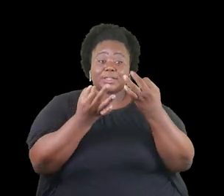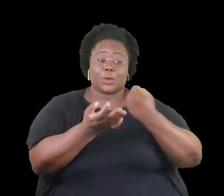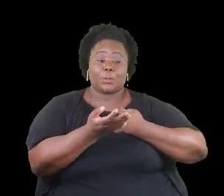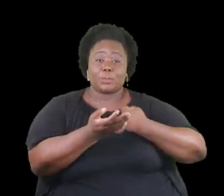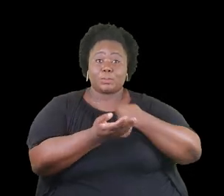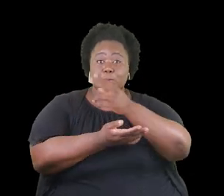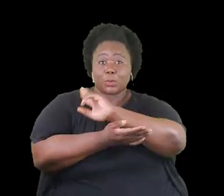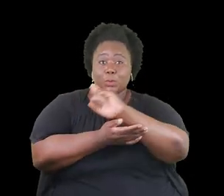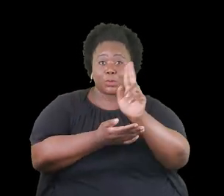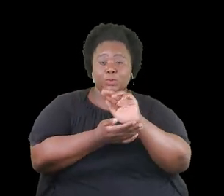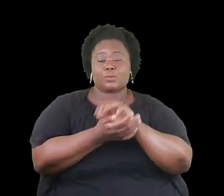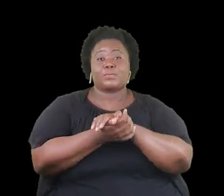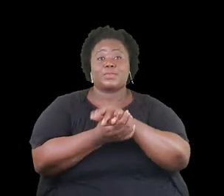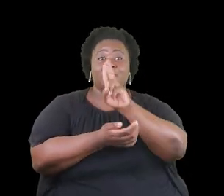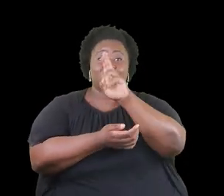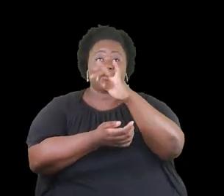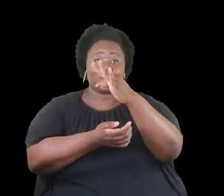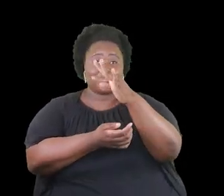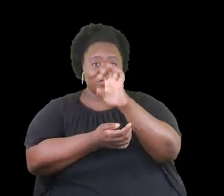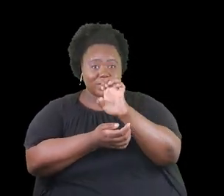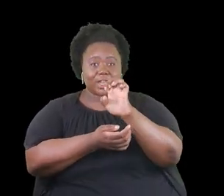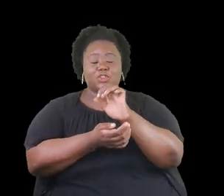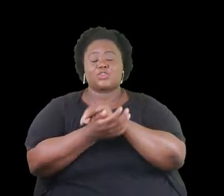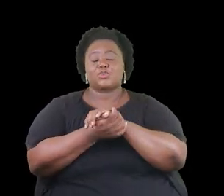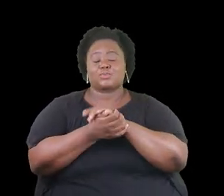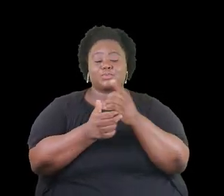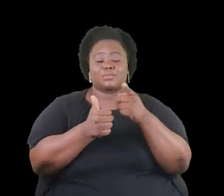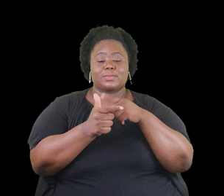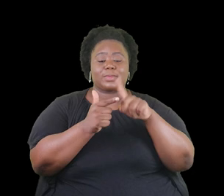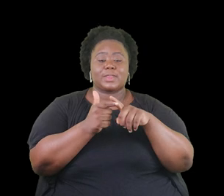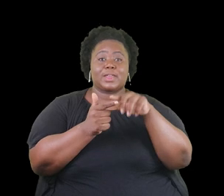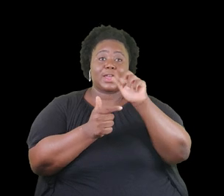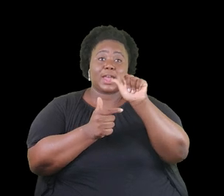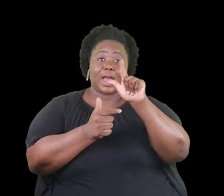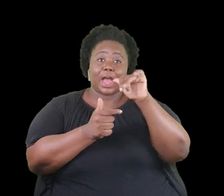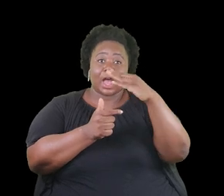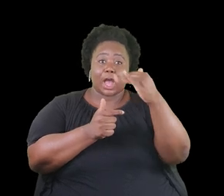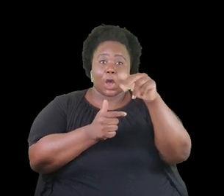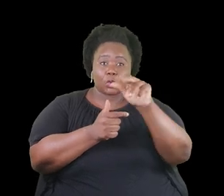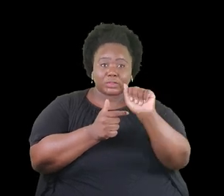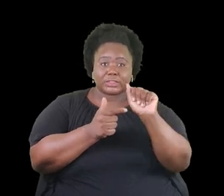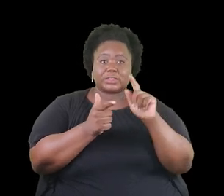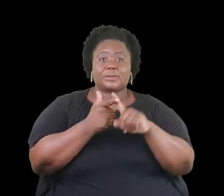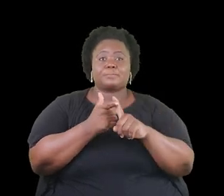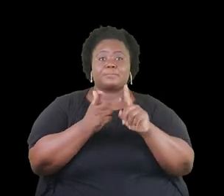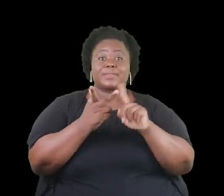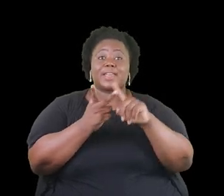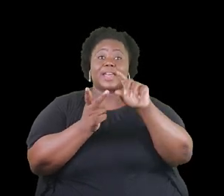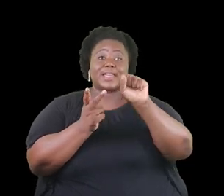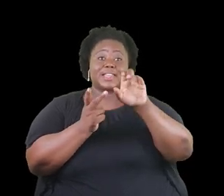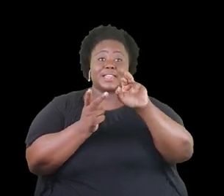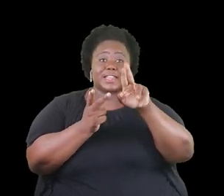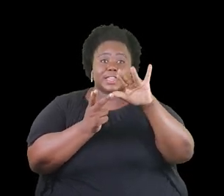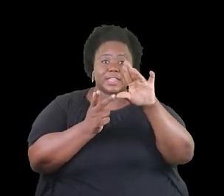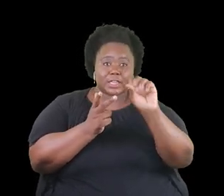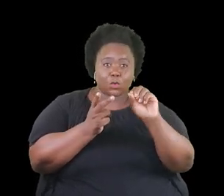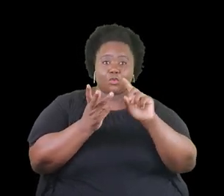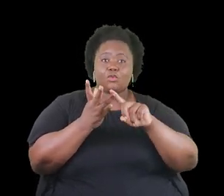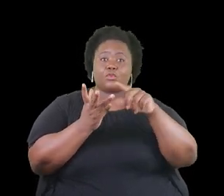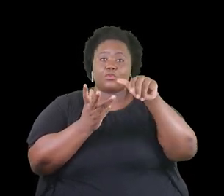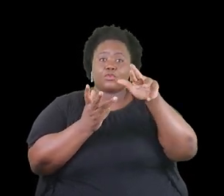chamada. Vicente Francisco, Alcina Maria, Silvio,